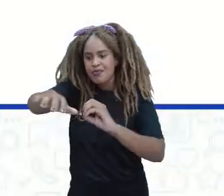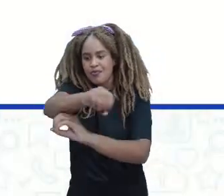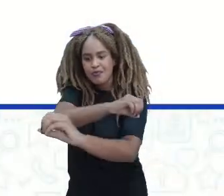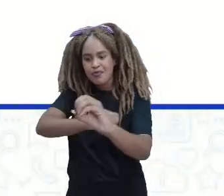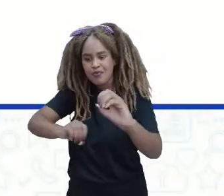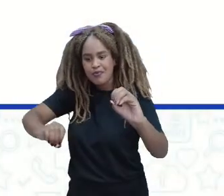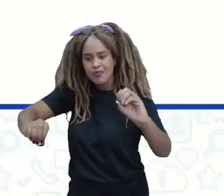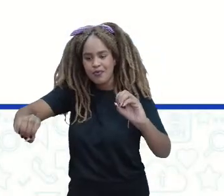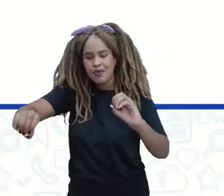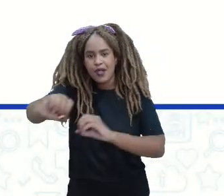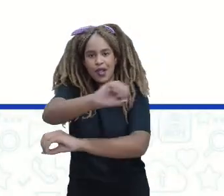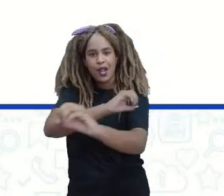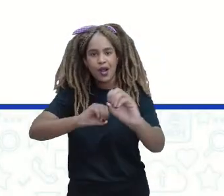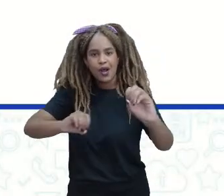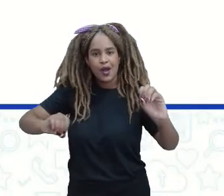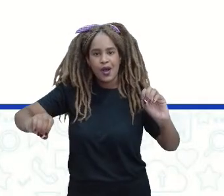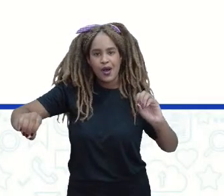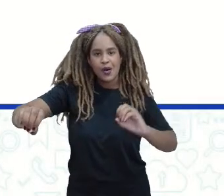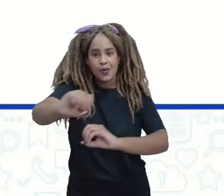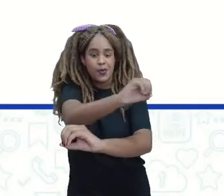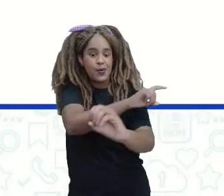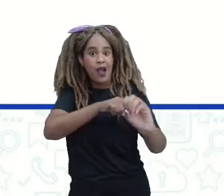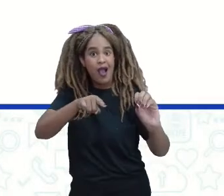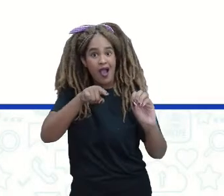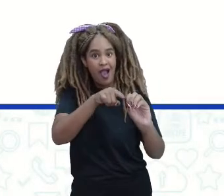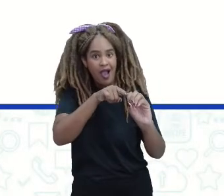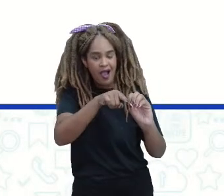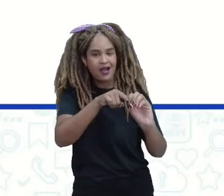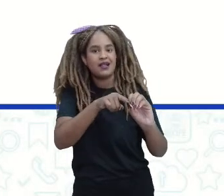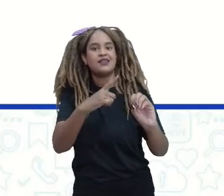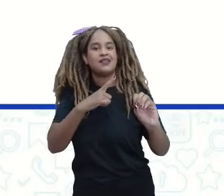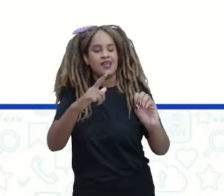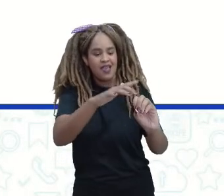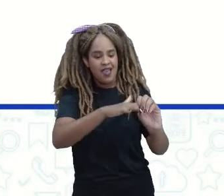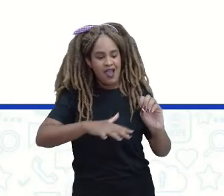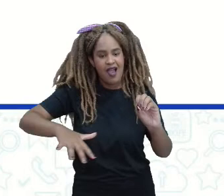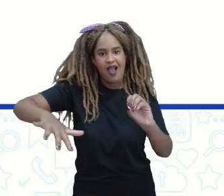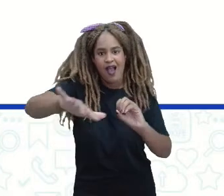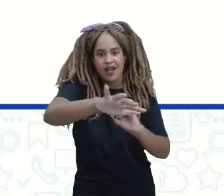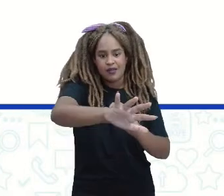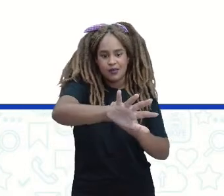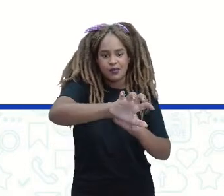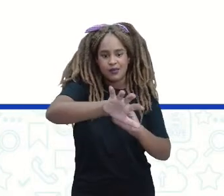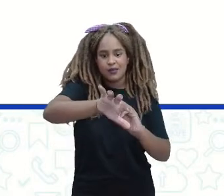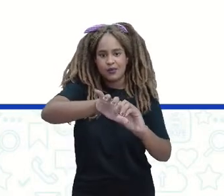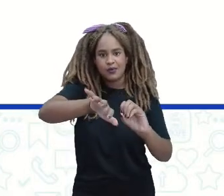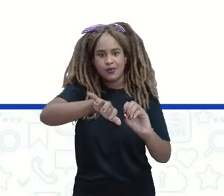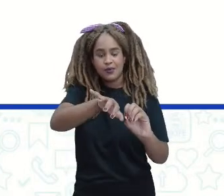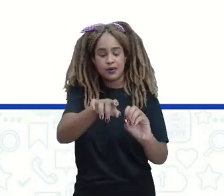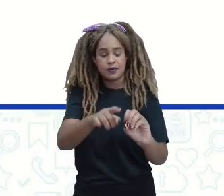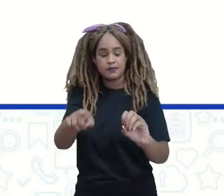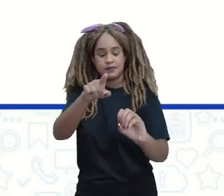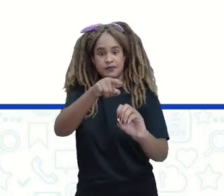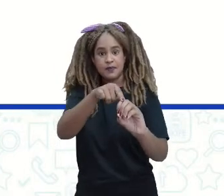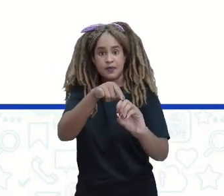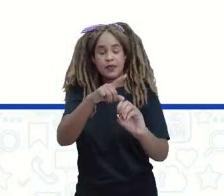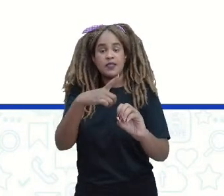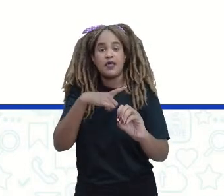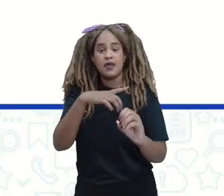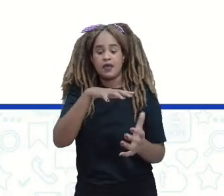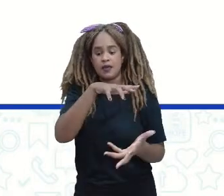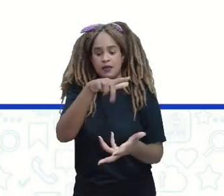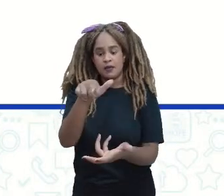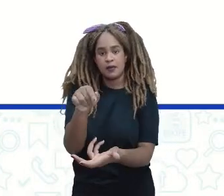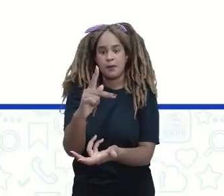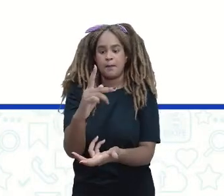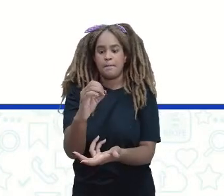agindo como esse ímã gigante. Ela apresenta o próprio campo magnético, né? E os polos magnéticos